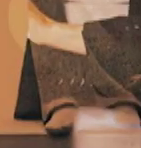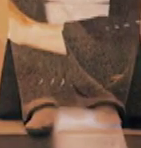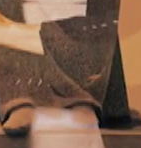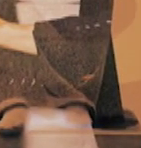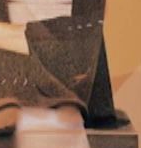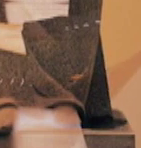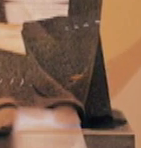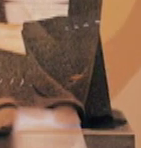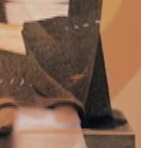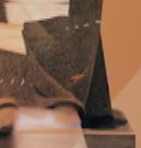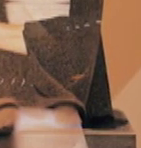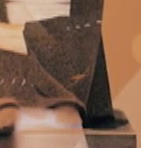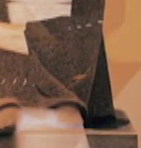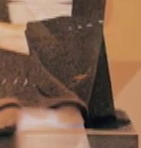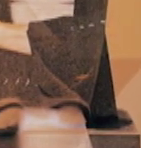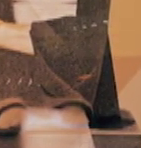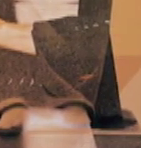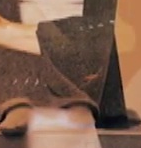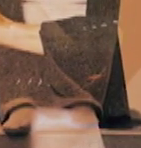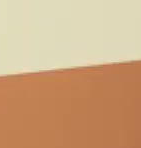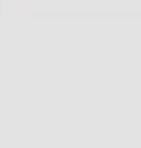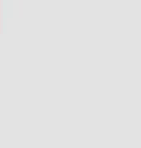E aí